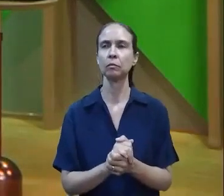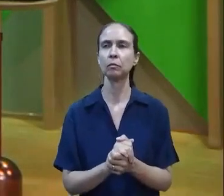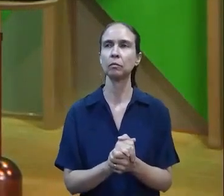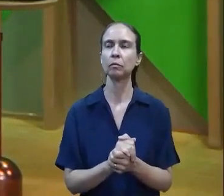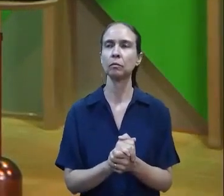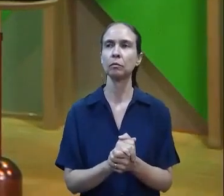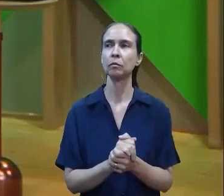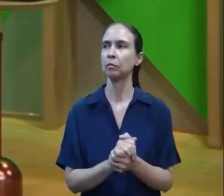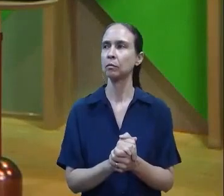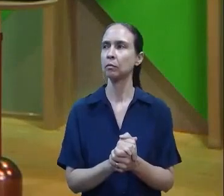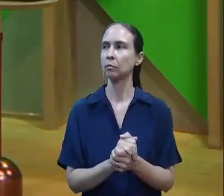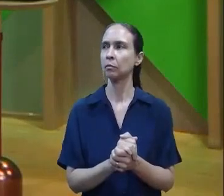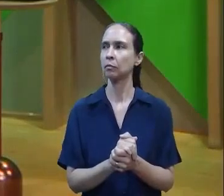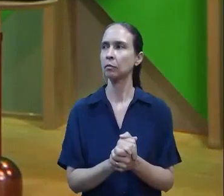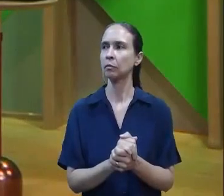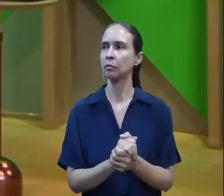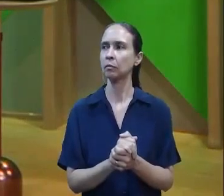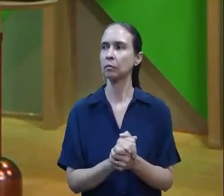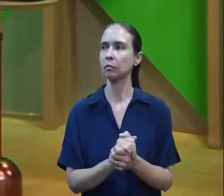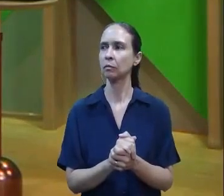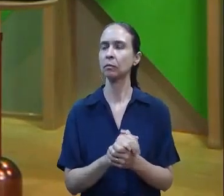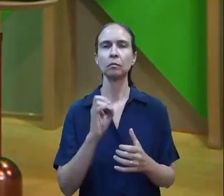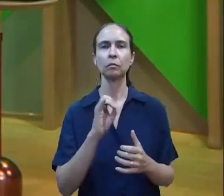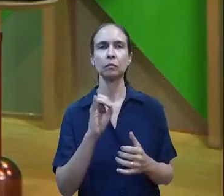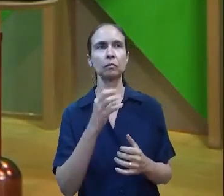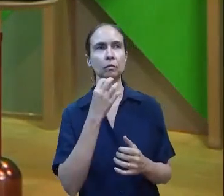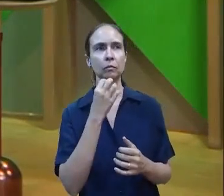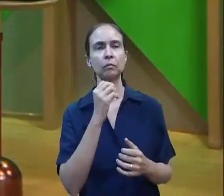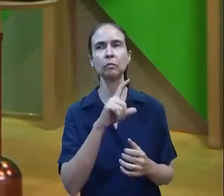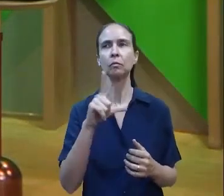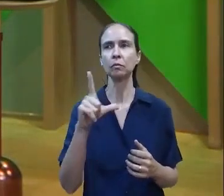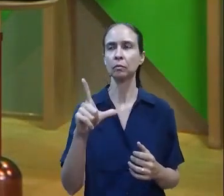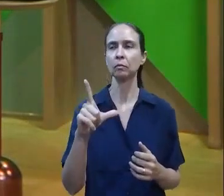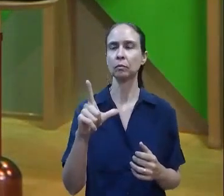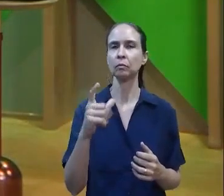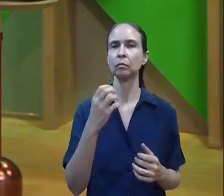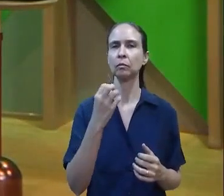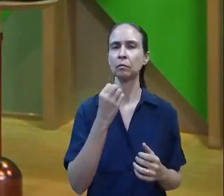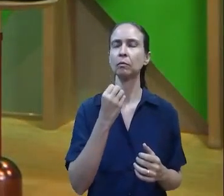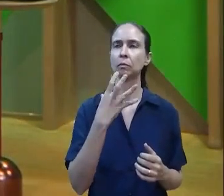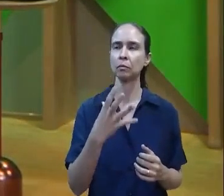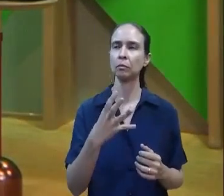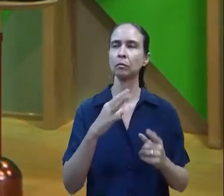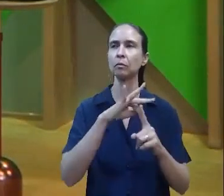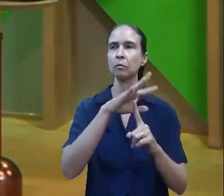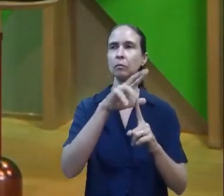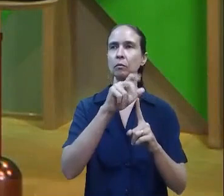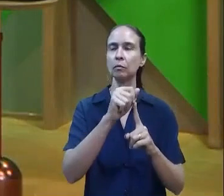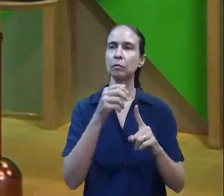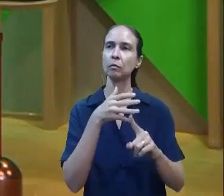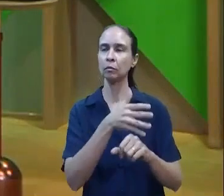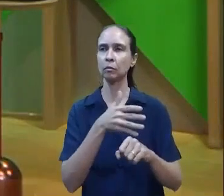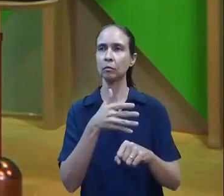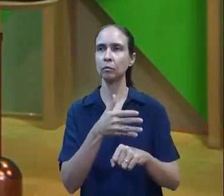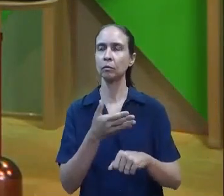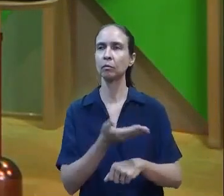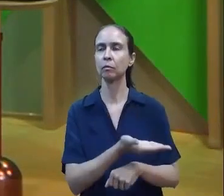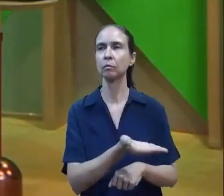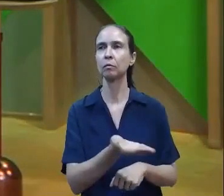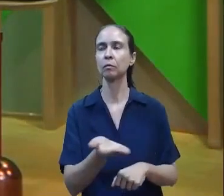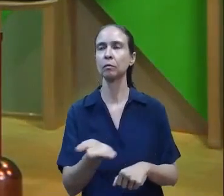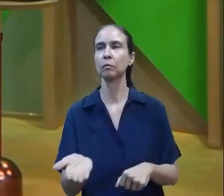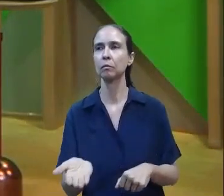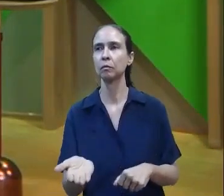Bom dia, Zé Américo, meu amigo. Muito bom estar aqui participando do AgroTeams com vocês. Eu gostaria